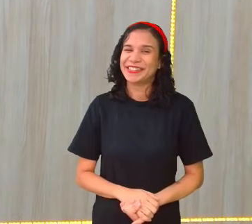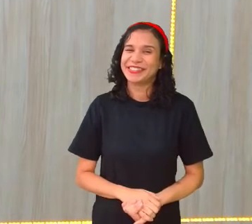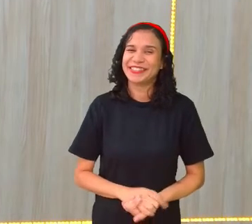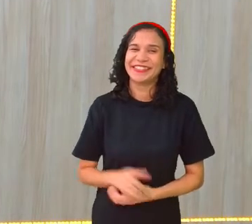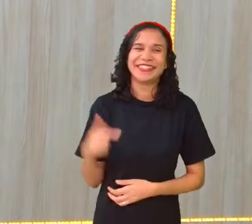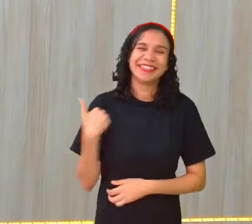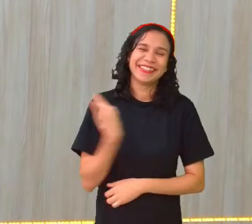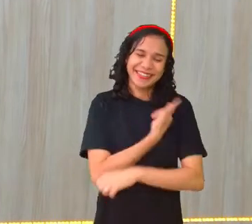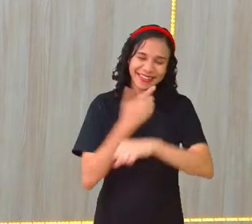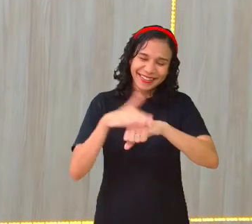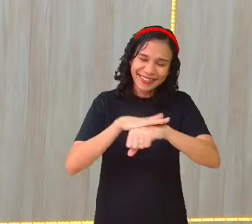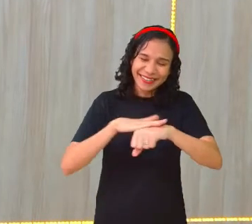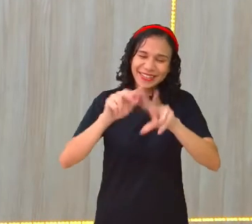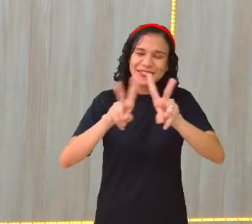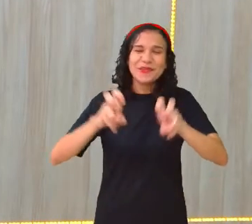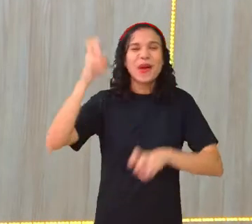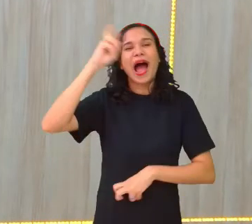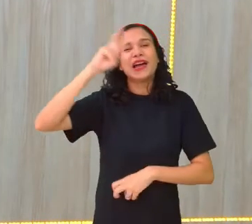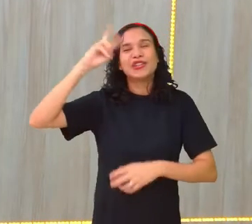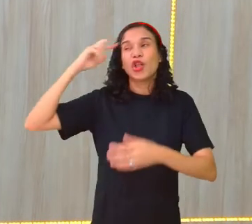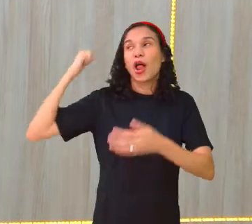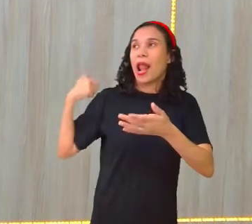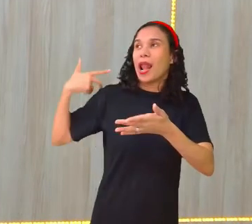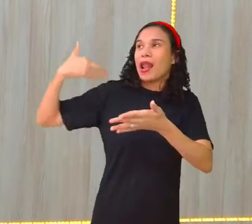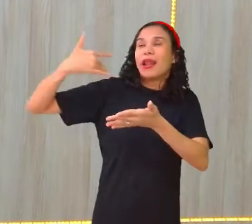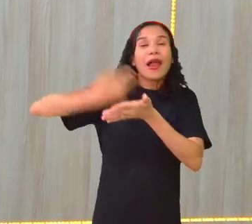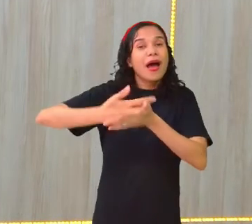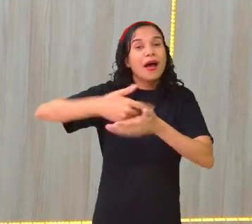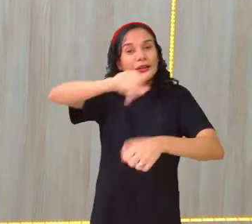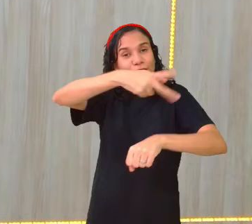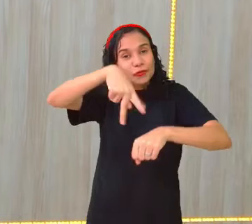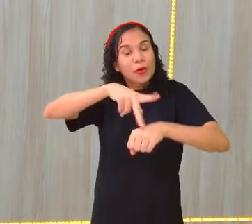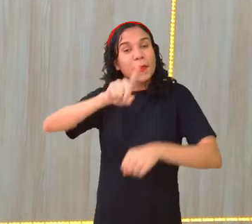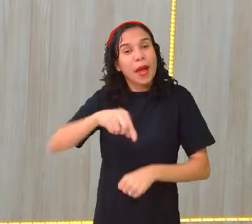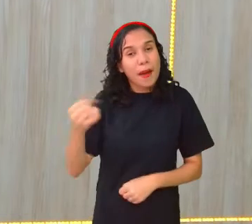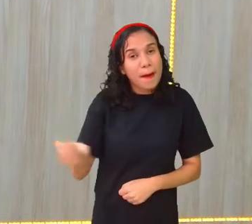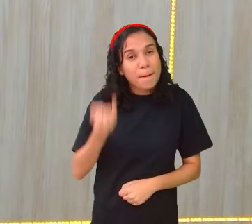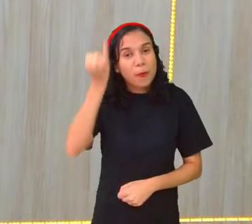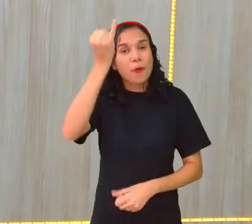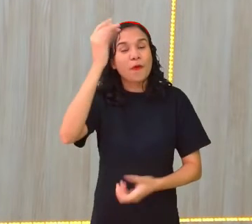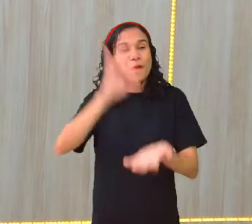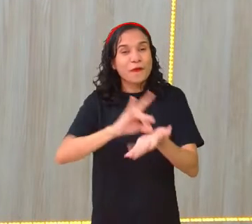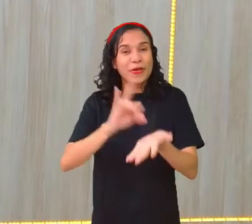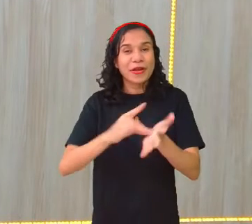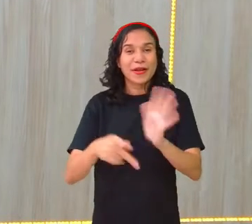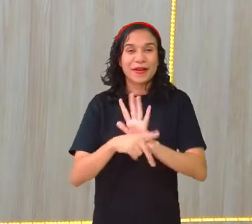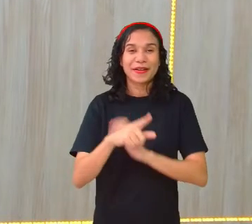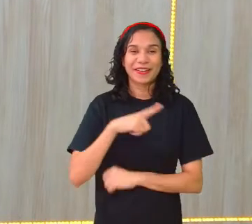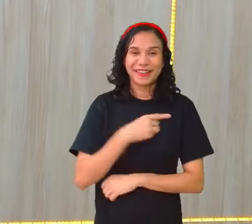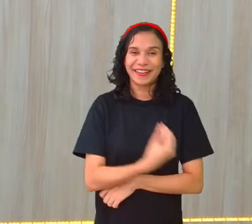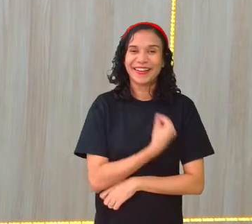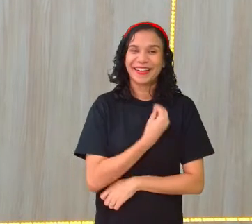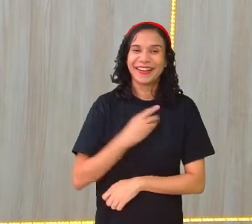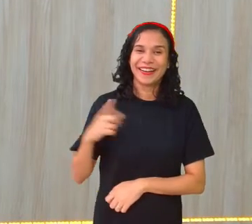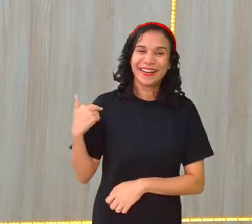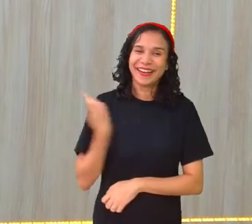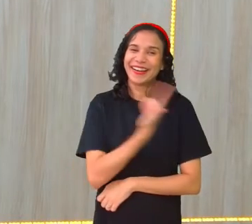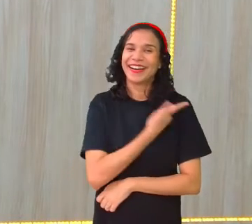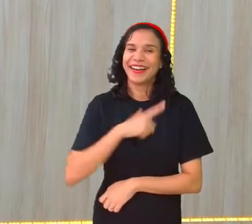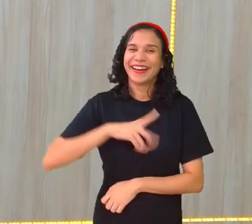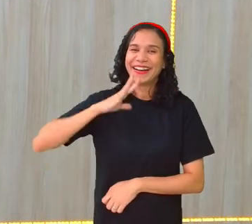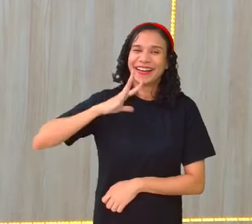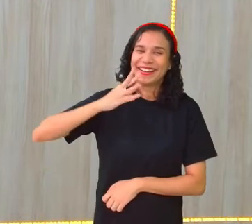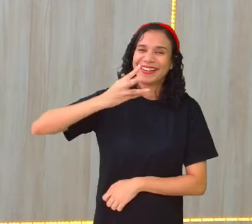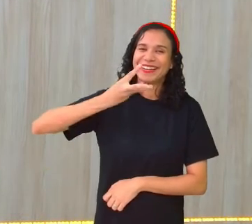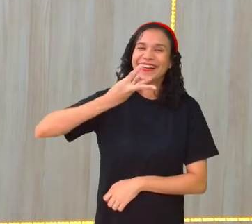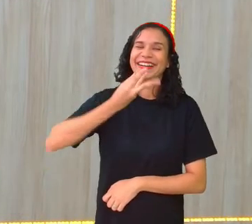está falando da história do nosso país, é que é super importante, é essencial a gente trazer esse